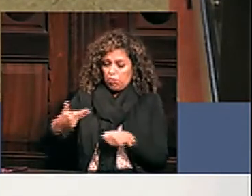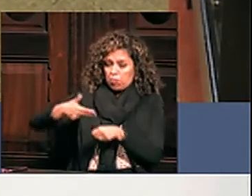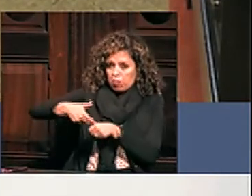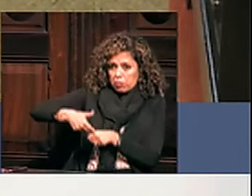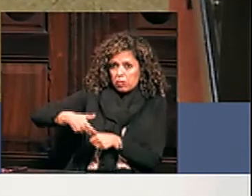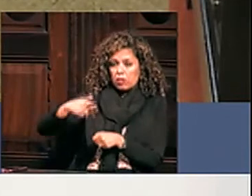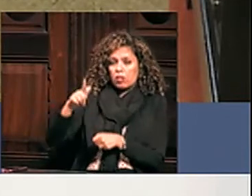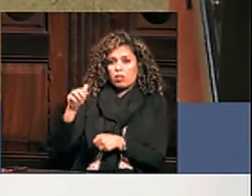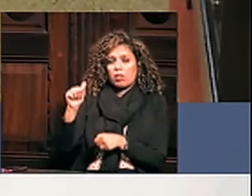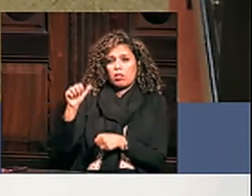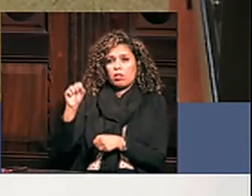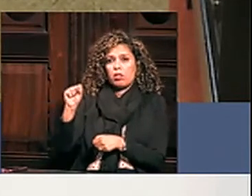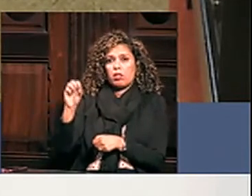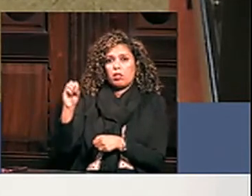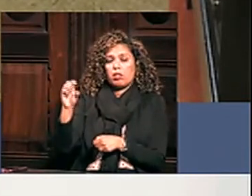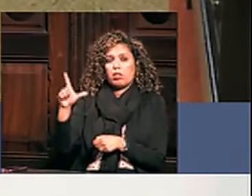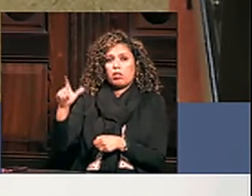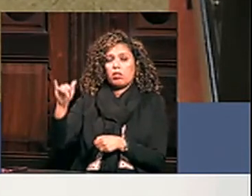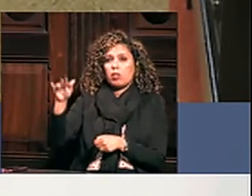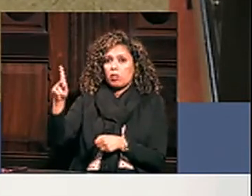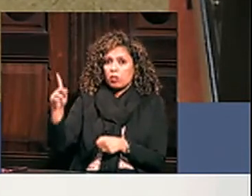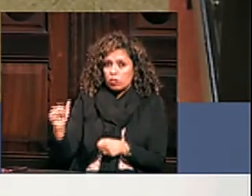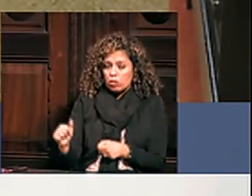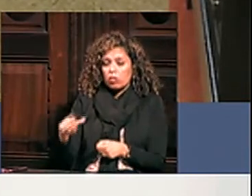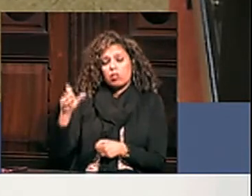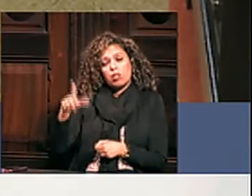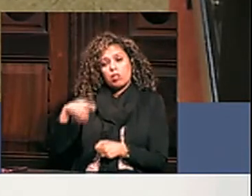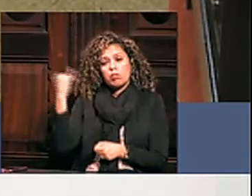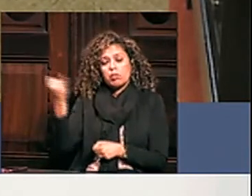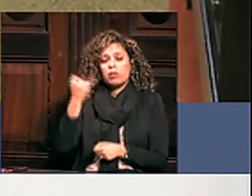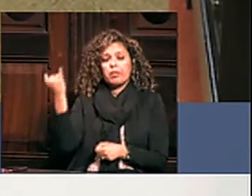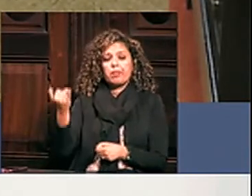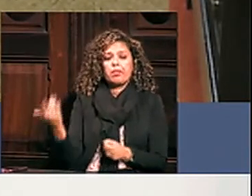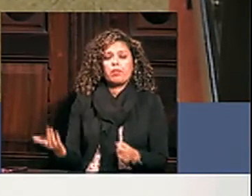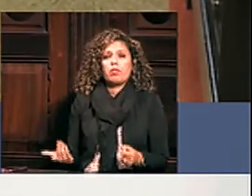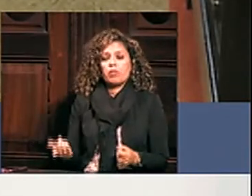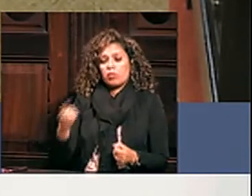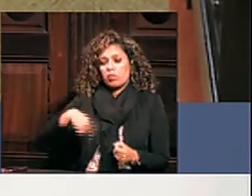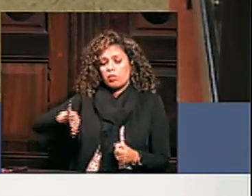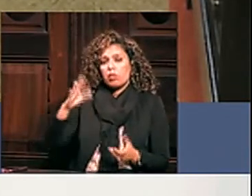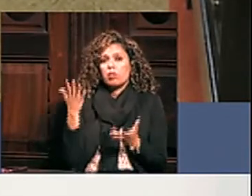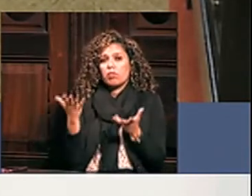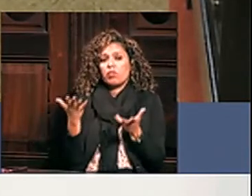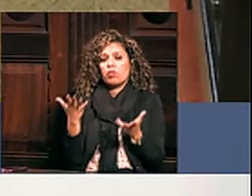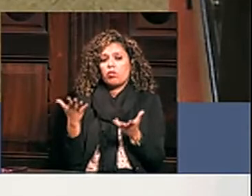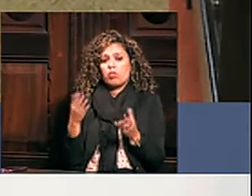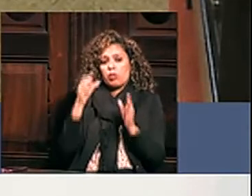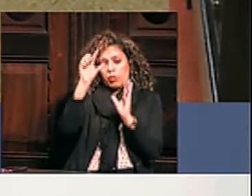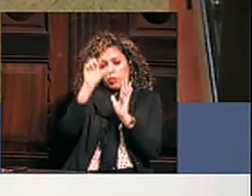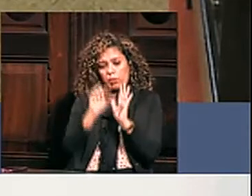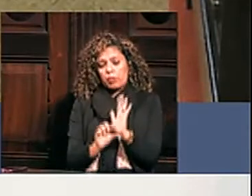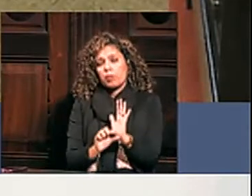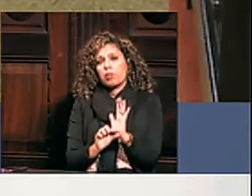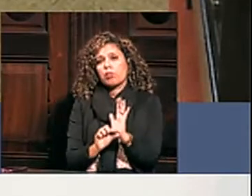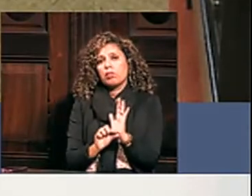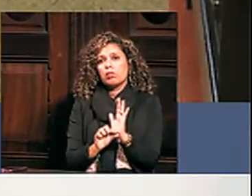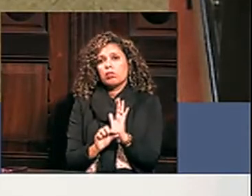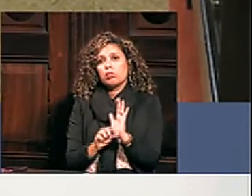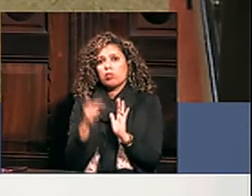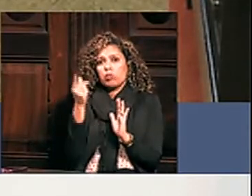gasolina, é o seu veículo de trabalho. Queríamos, mas, em